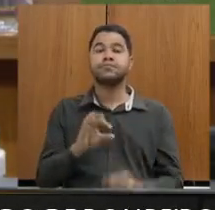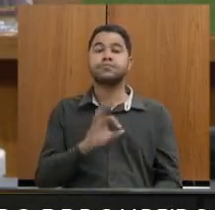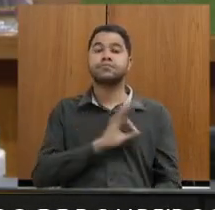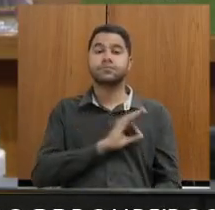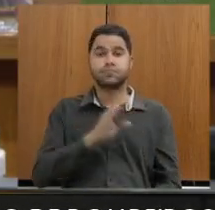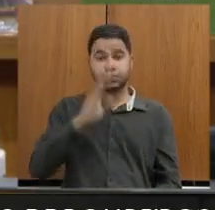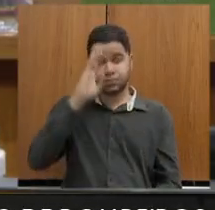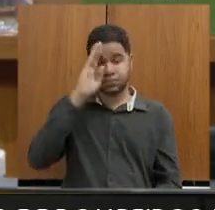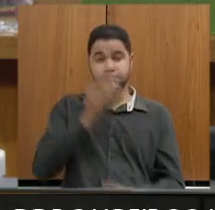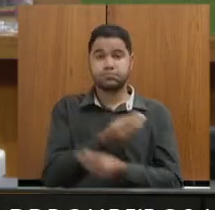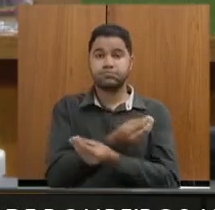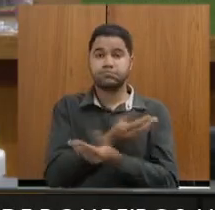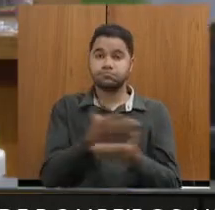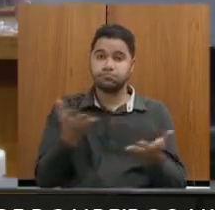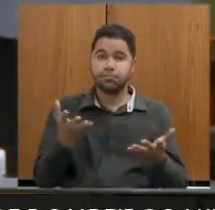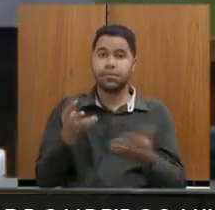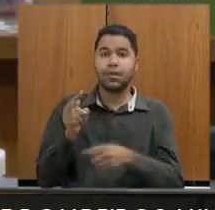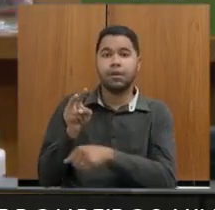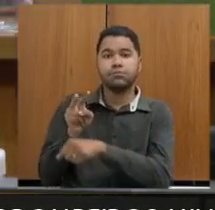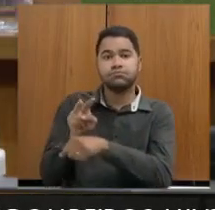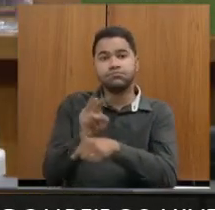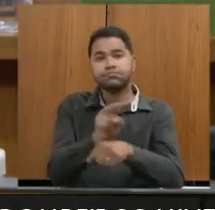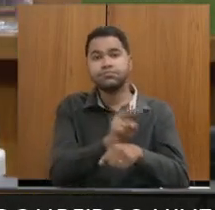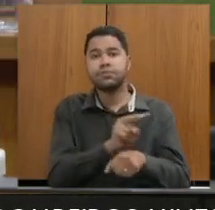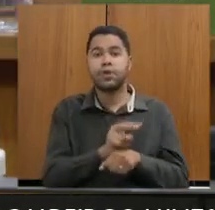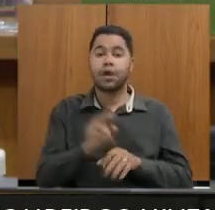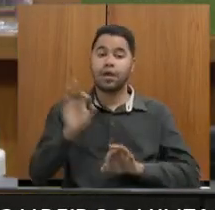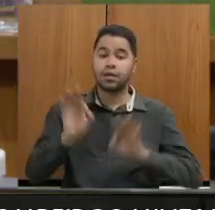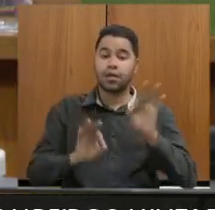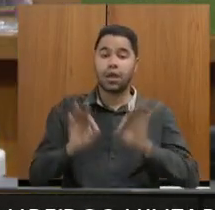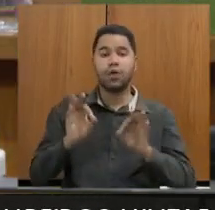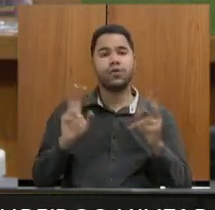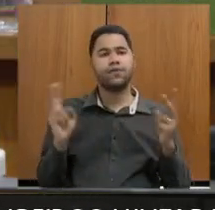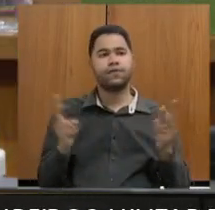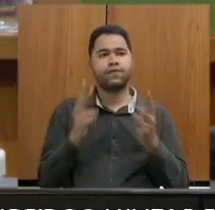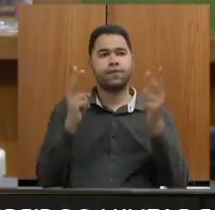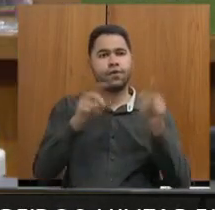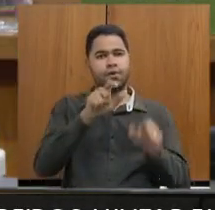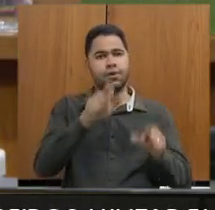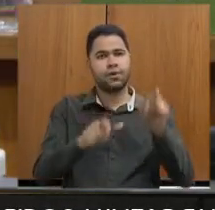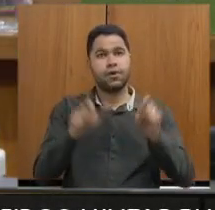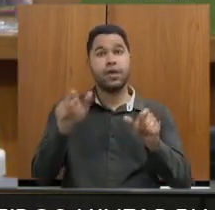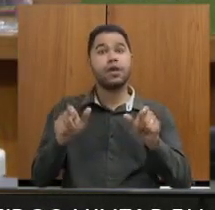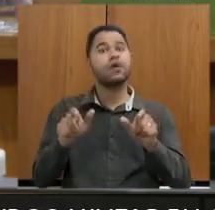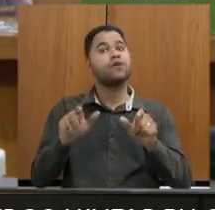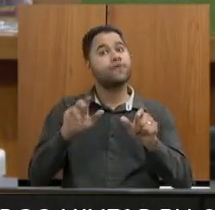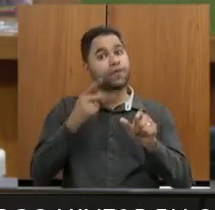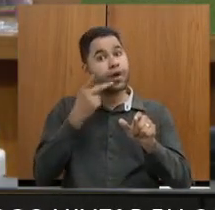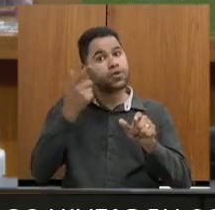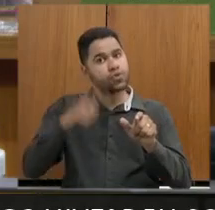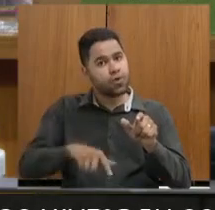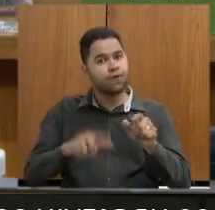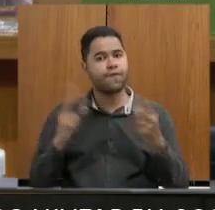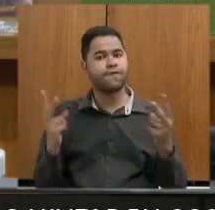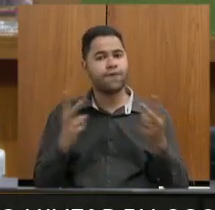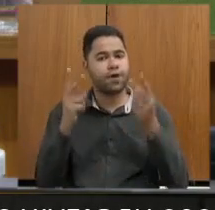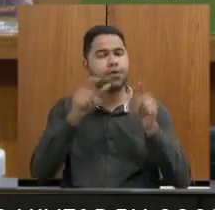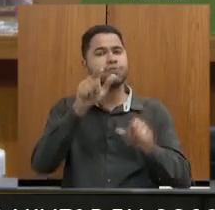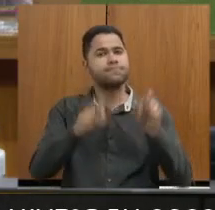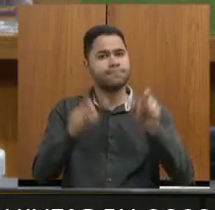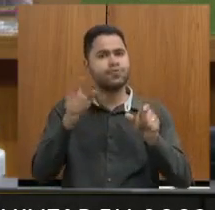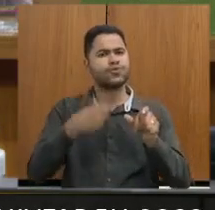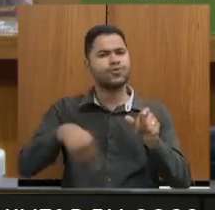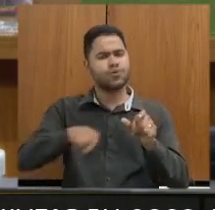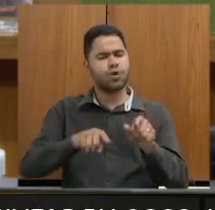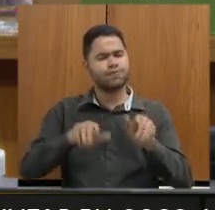promover a polícia ostensiva EA preservação da ordem pública valorizando as pessoas e o reforço aqui valorizando as pessoas a gente leva isso muito